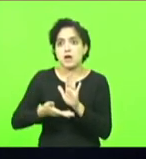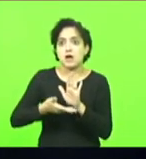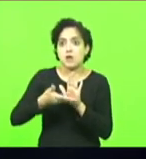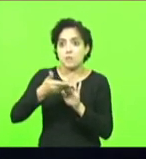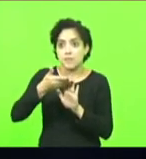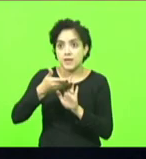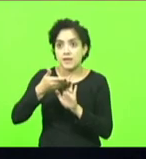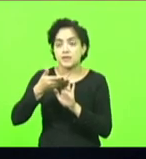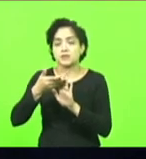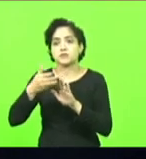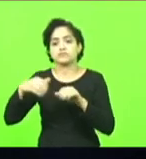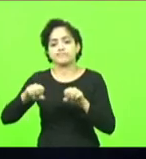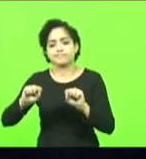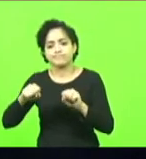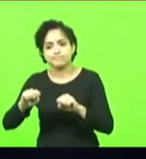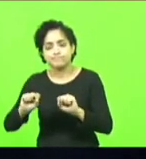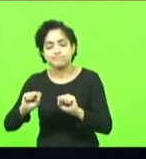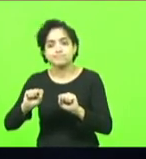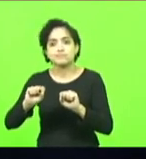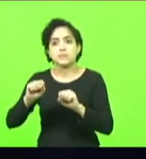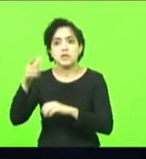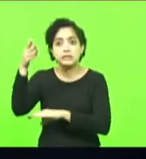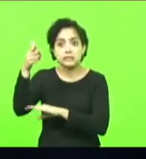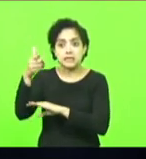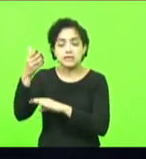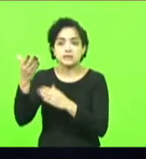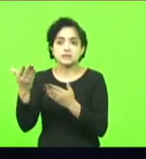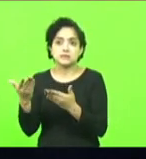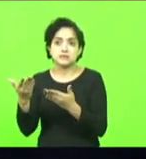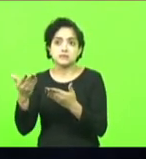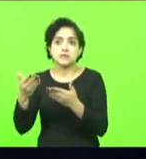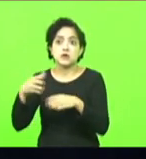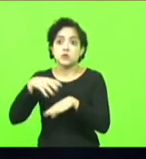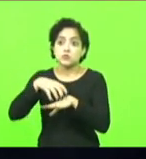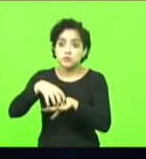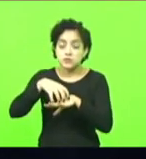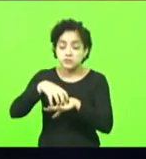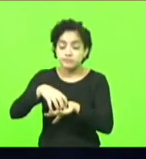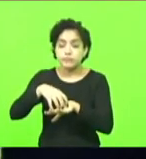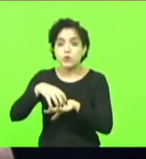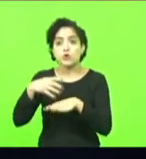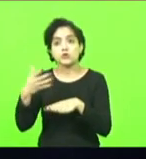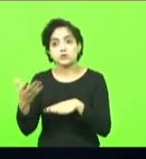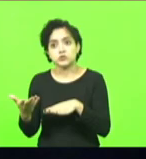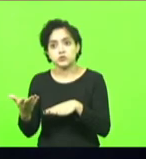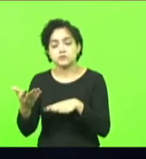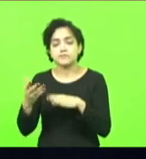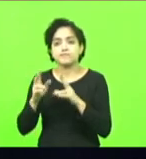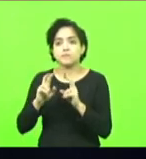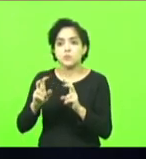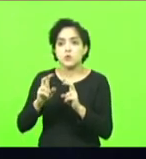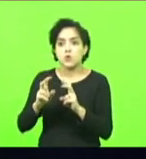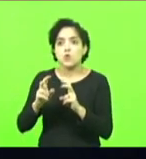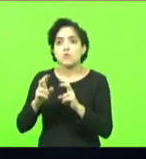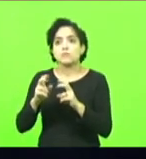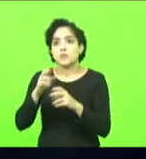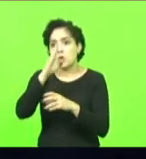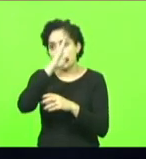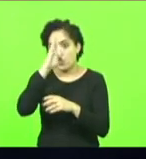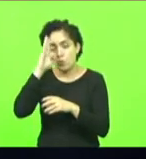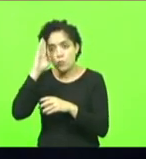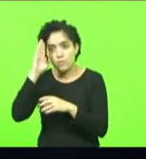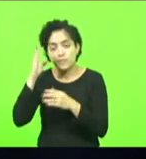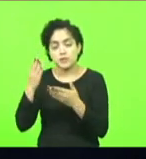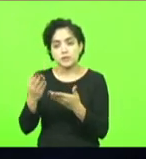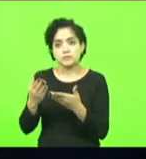o mototáxi, aumenta o transporte público, aumenta o Uber, aumenta as